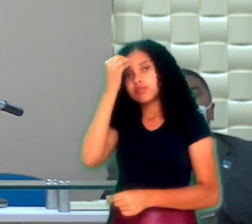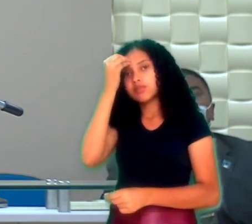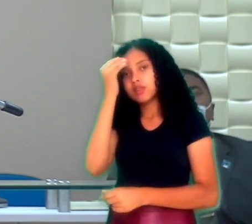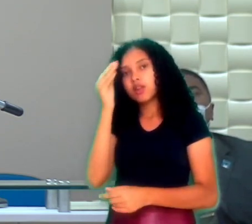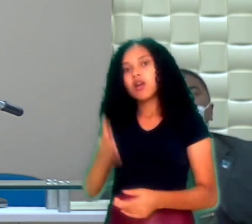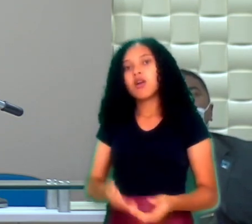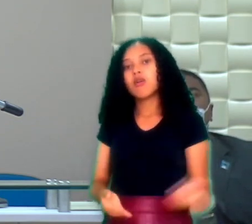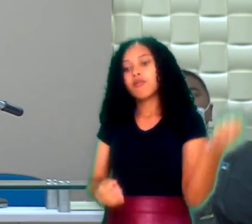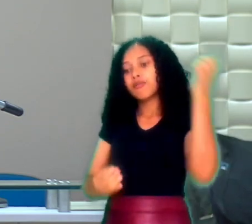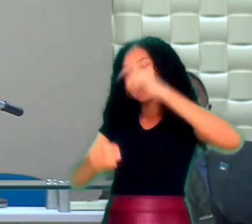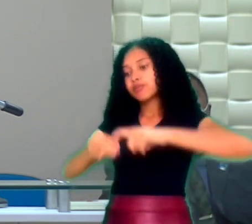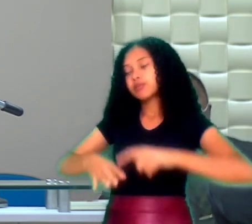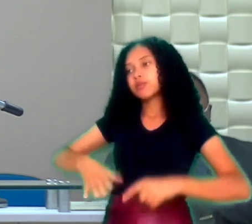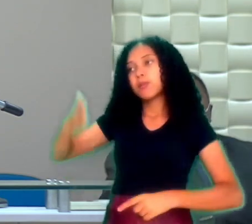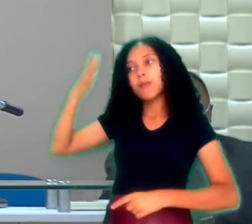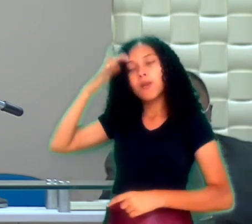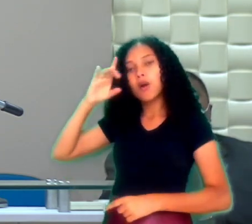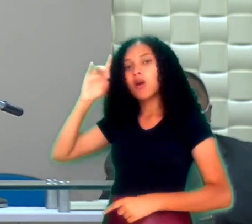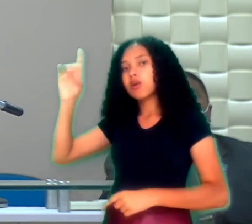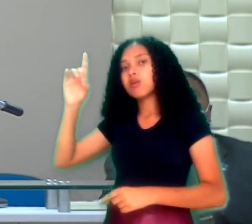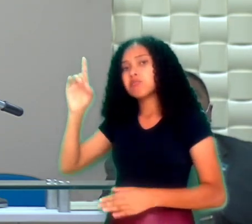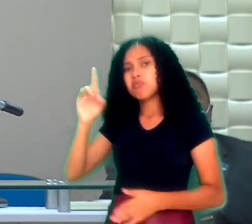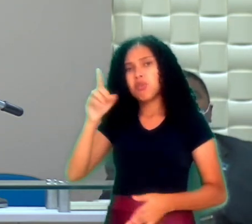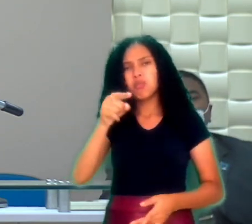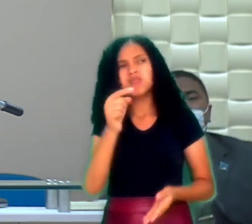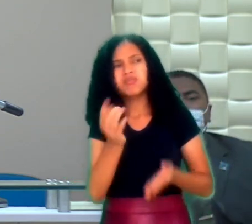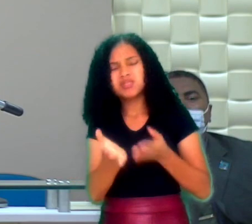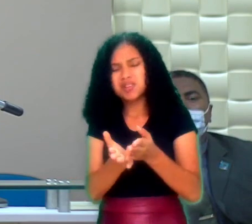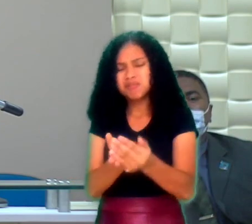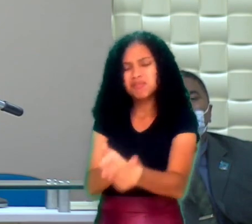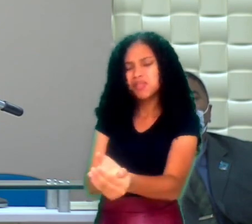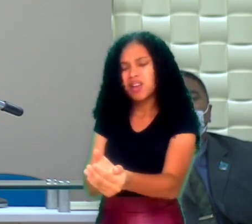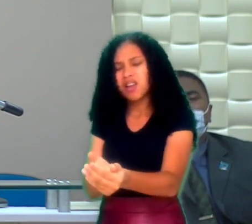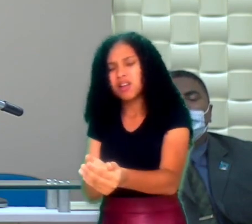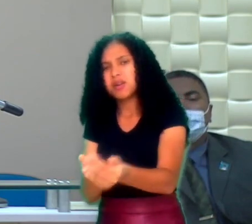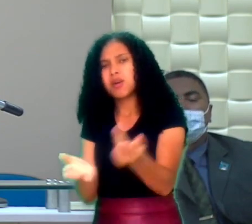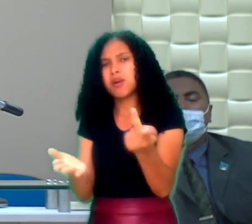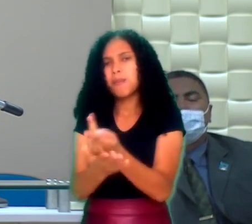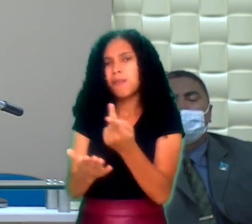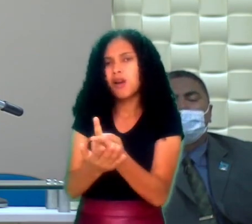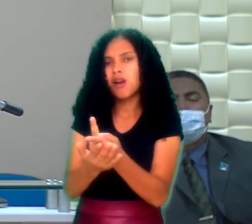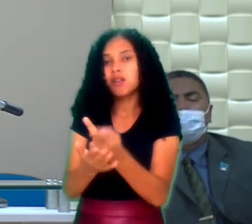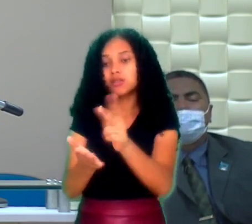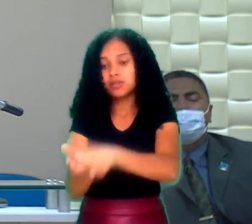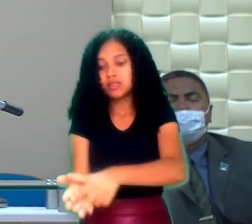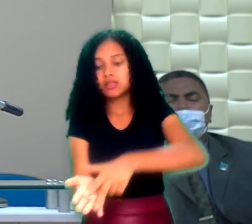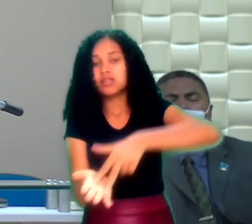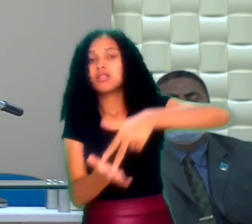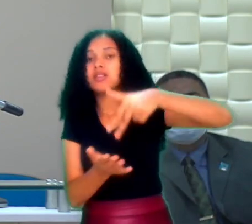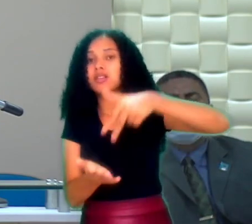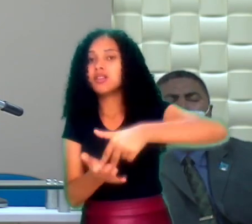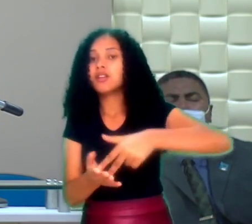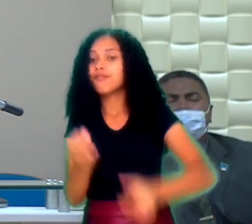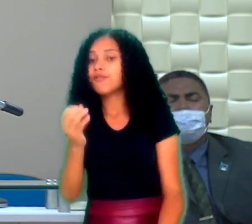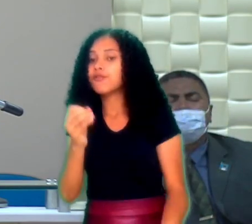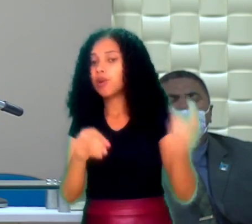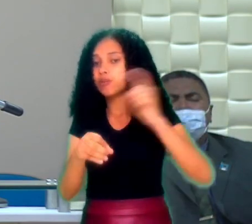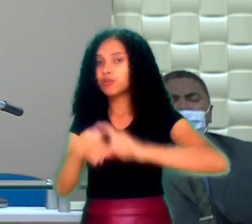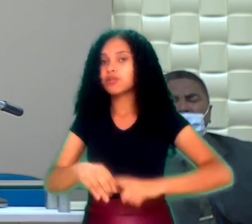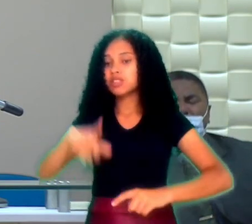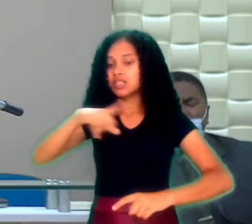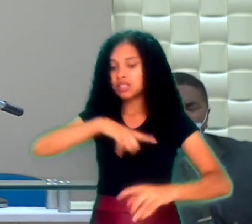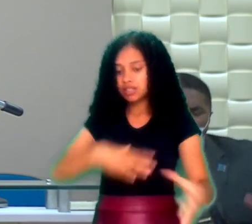é depois desta vida aqui que vamos desfrutar do céu. Bendito seja o Senhor. Aqui nós compramos